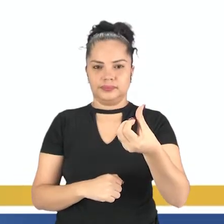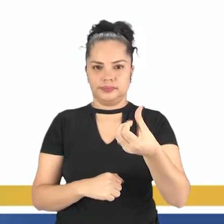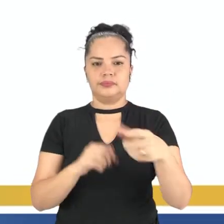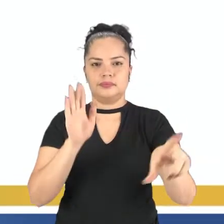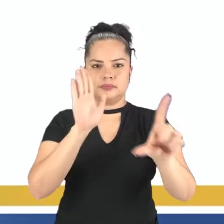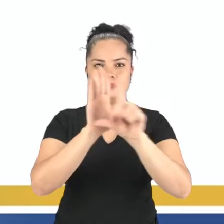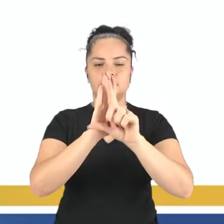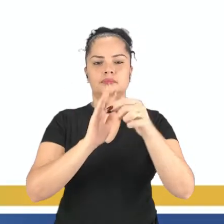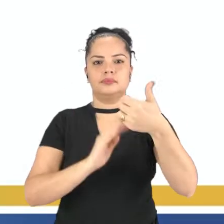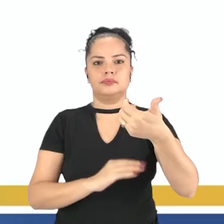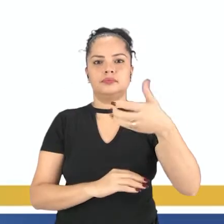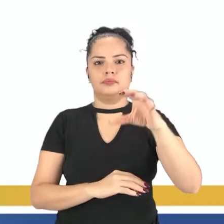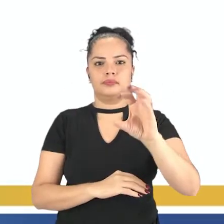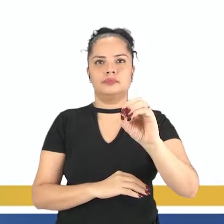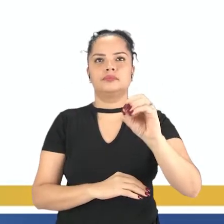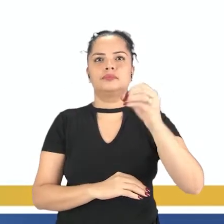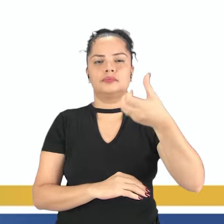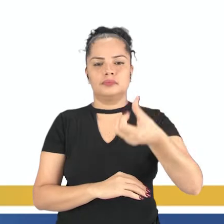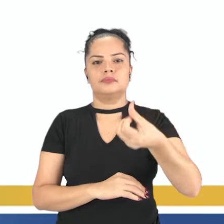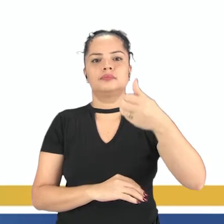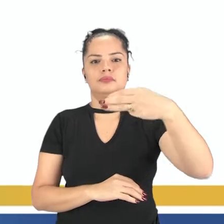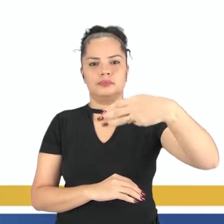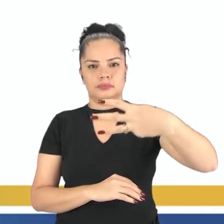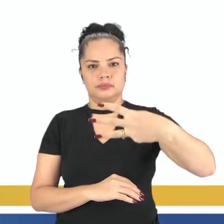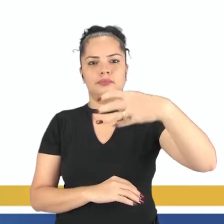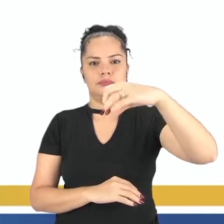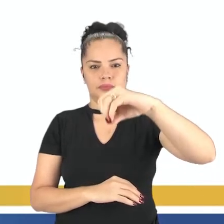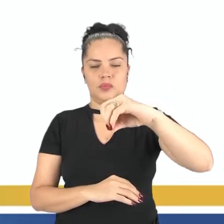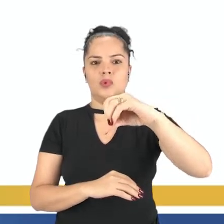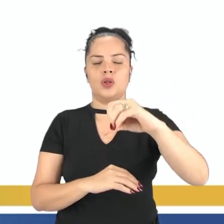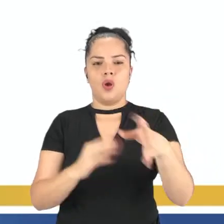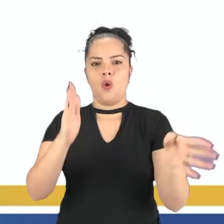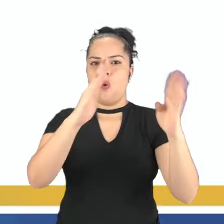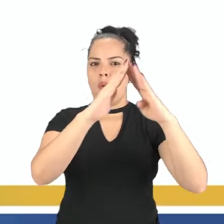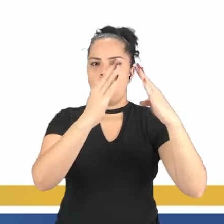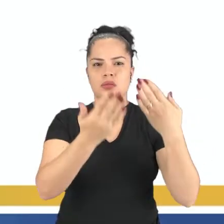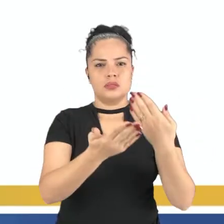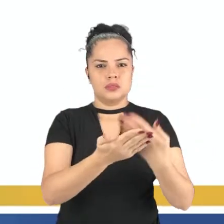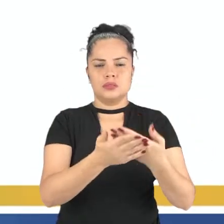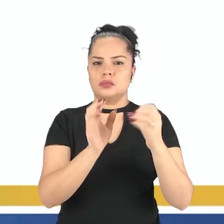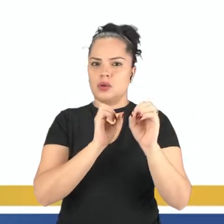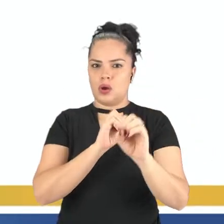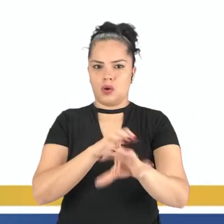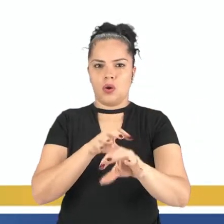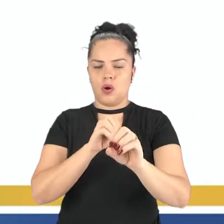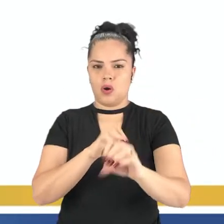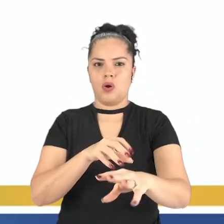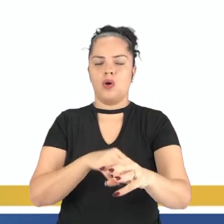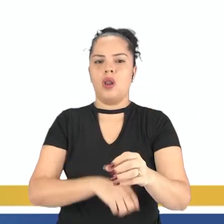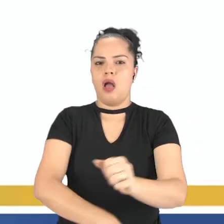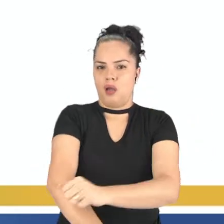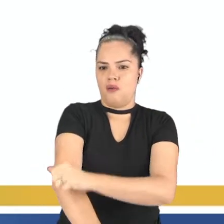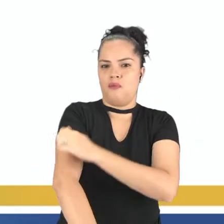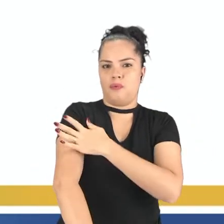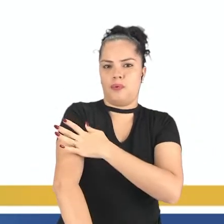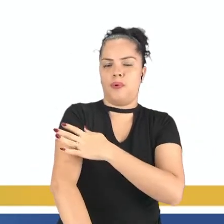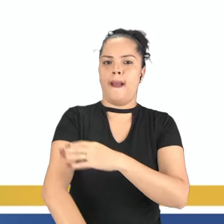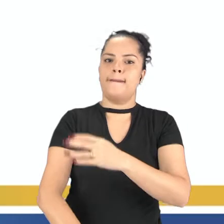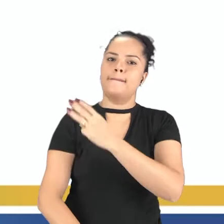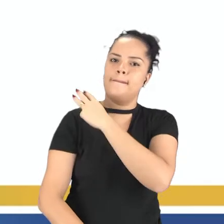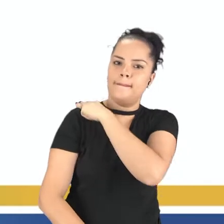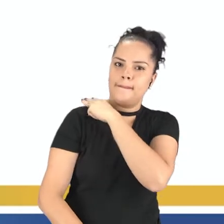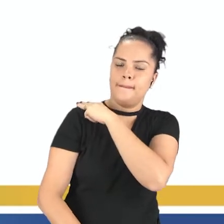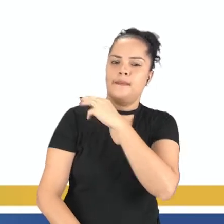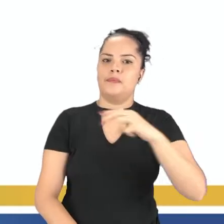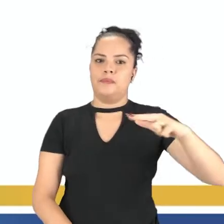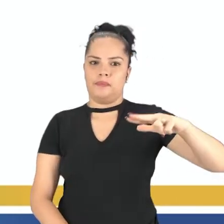da Lei 10.639. Nos estabelecimentos de ensino fundamental e médio, oficiais e particulares,